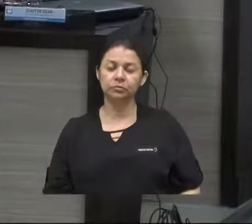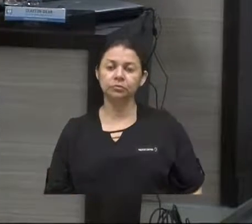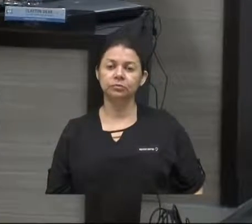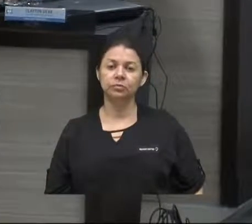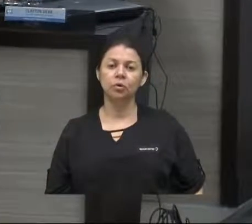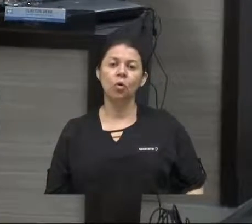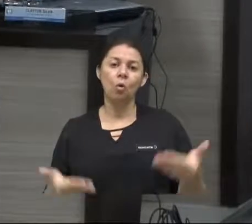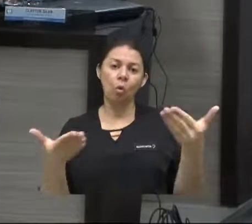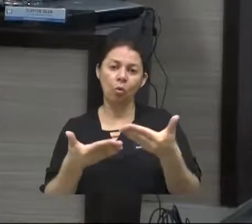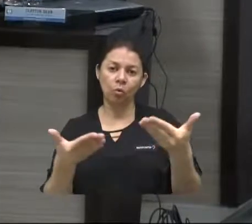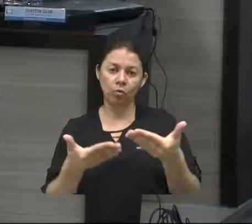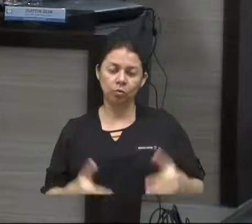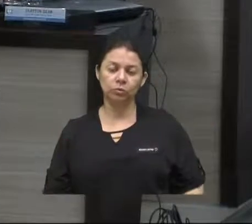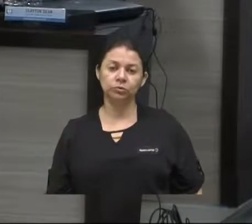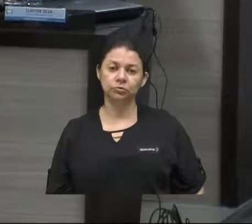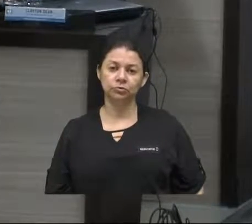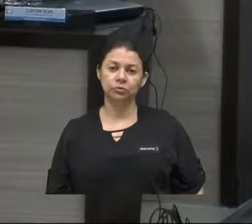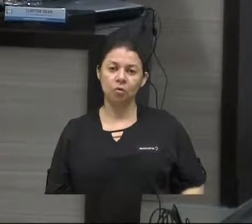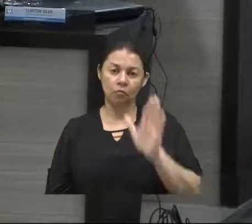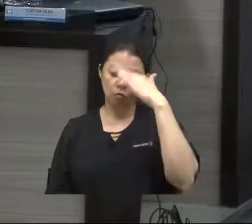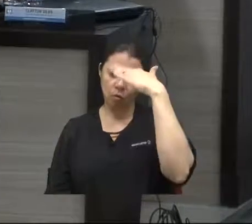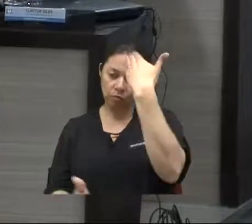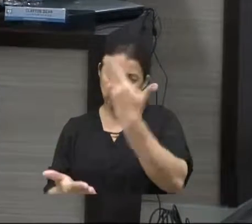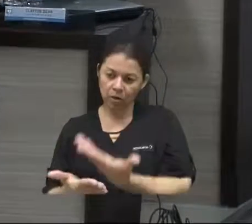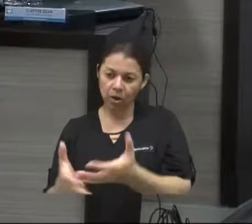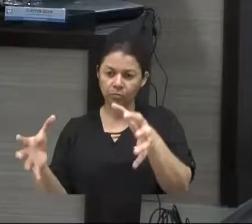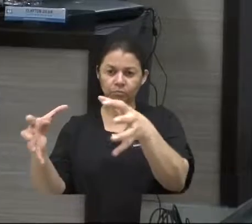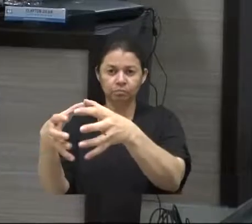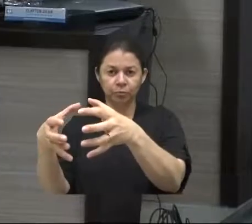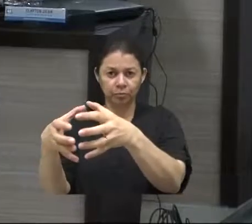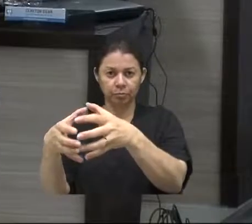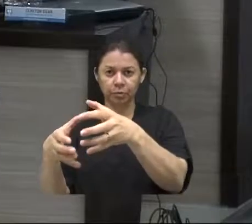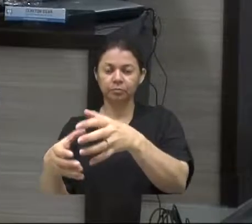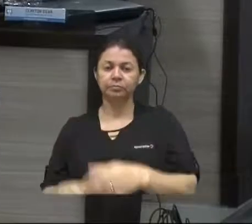então eu voto honrando a minha palavra no pastor Newton.